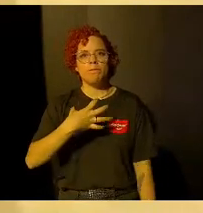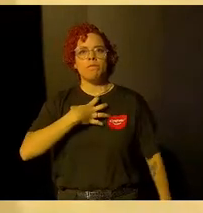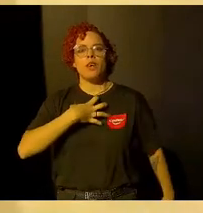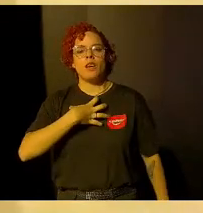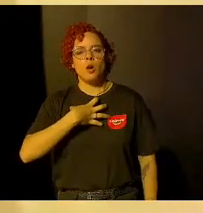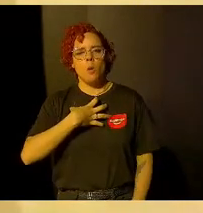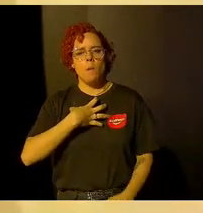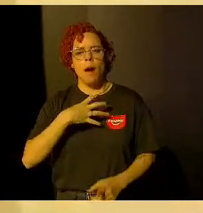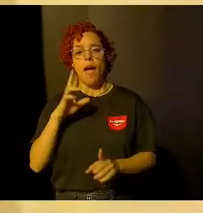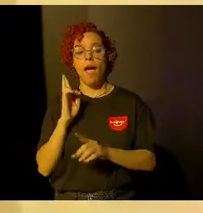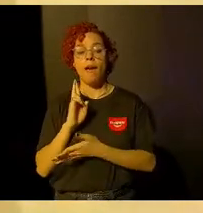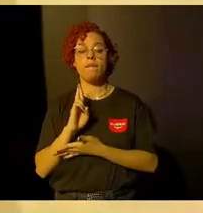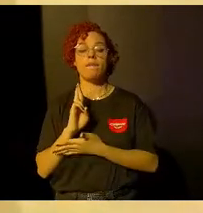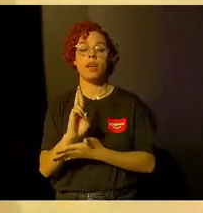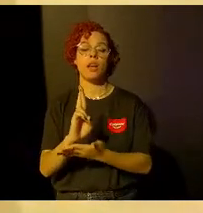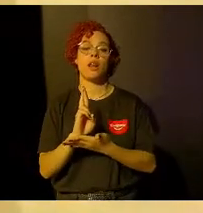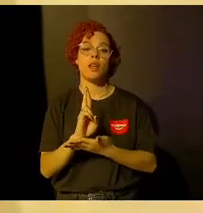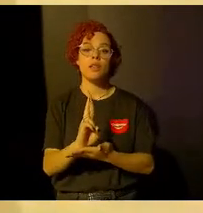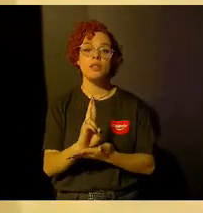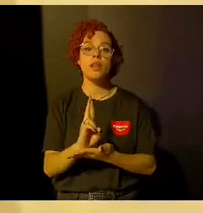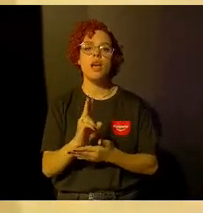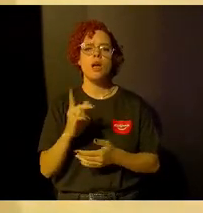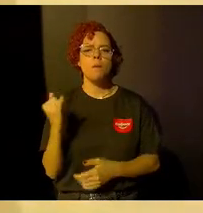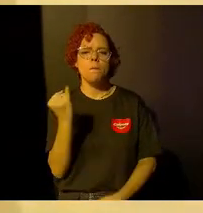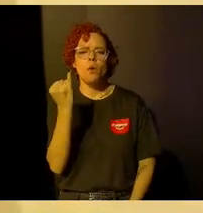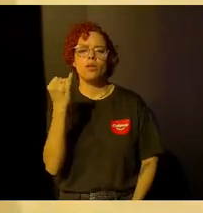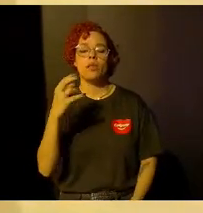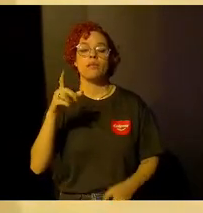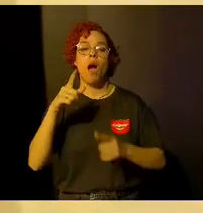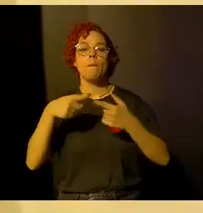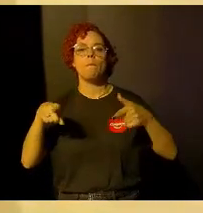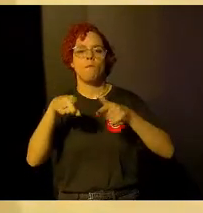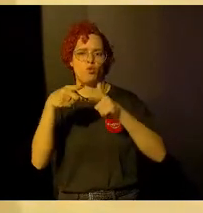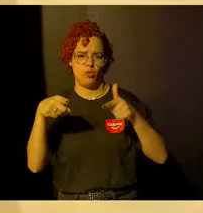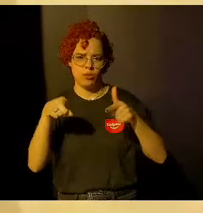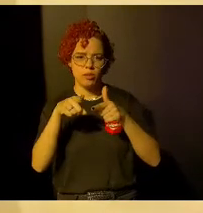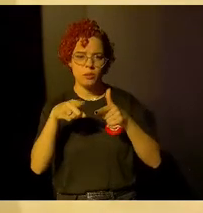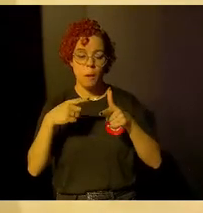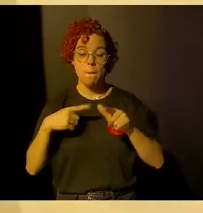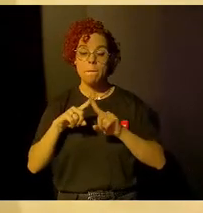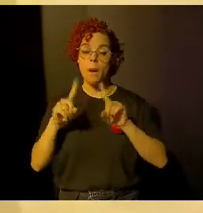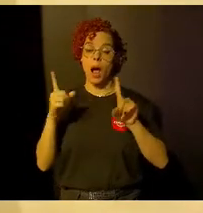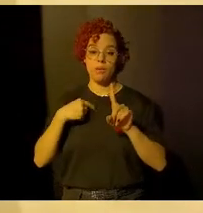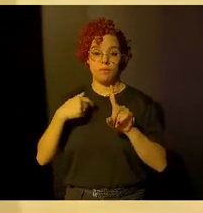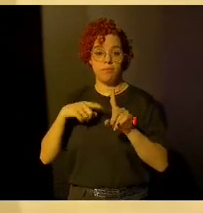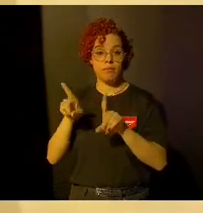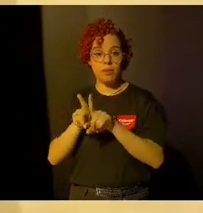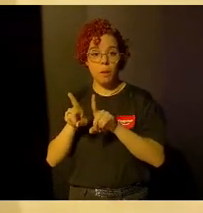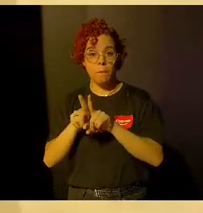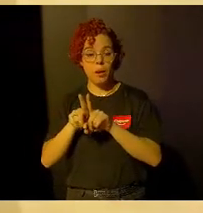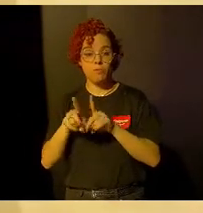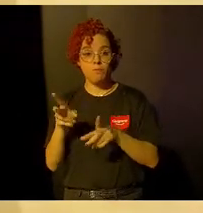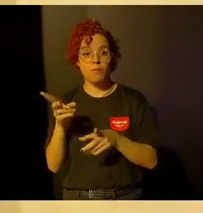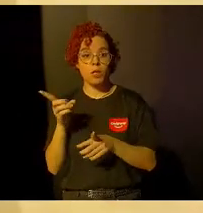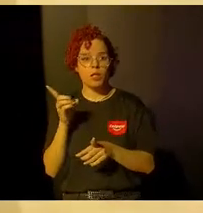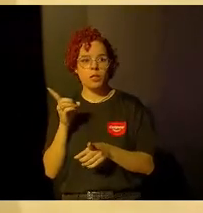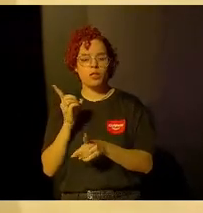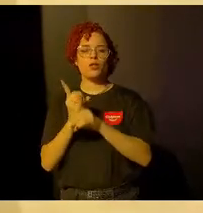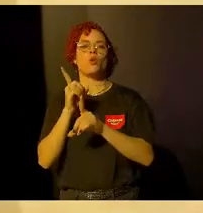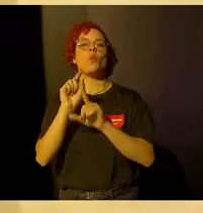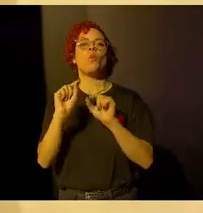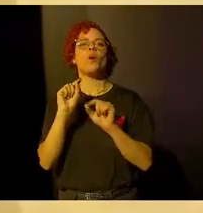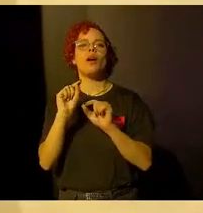importante para mim Mas de repente eu comecei a descobrir que eu tenho toda uma pira com artes visuais